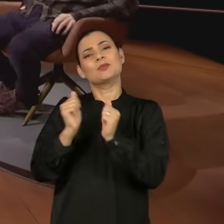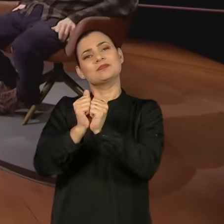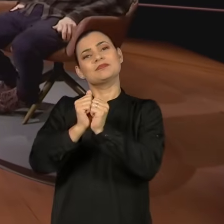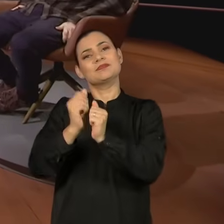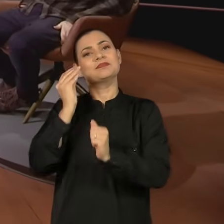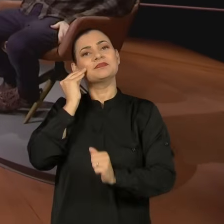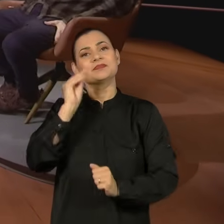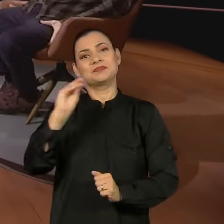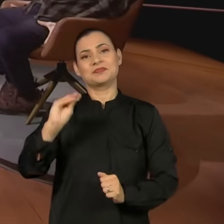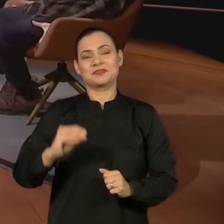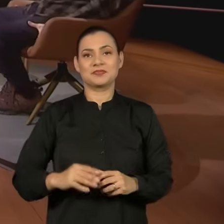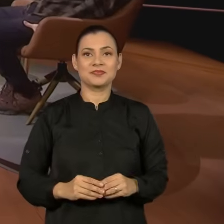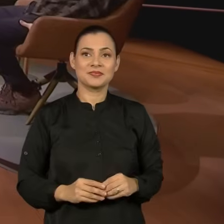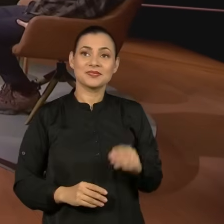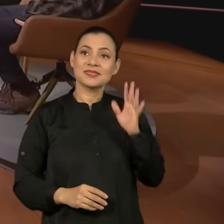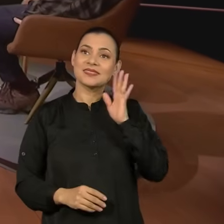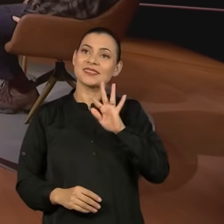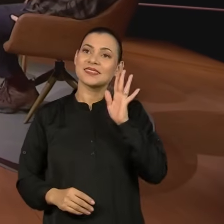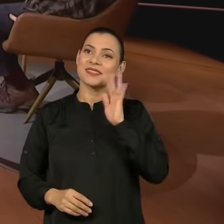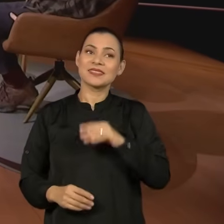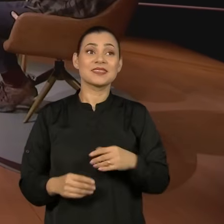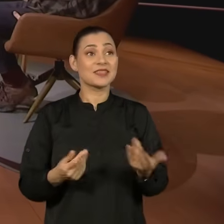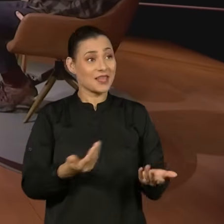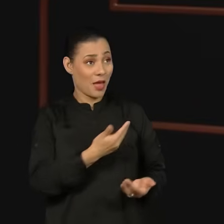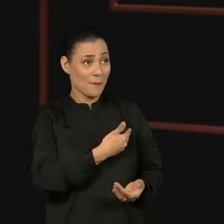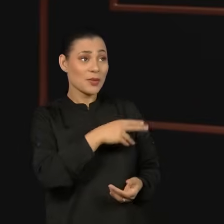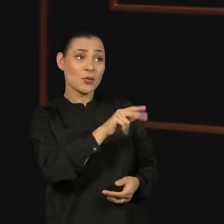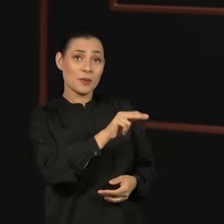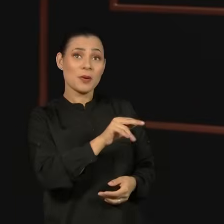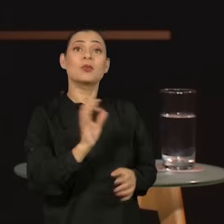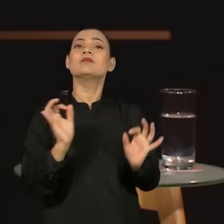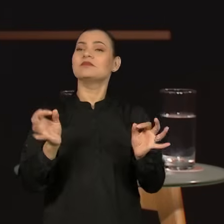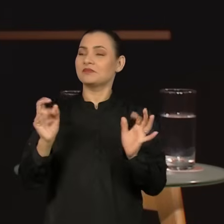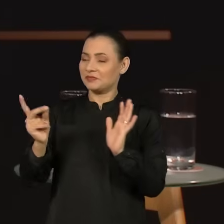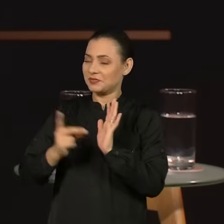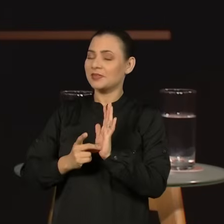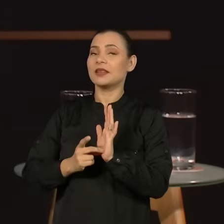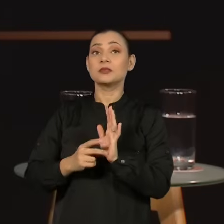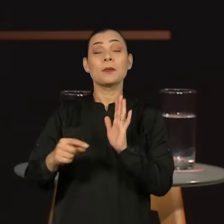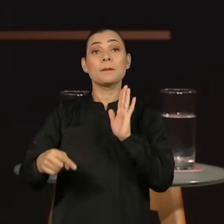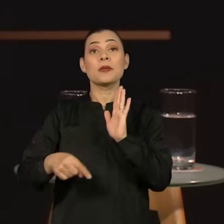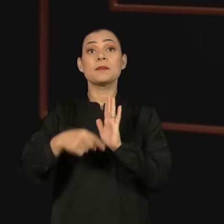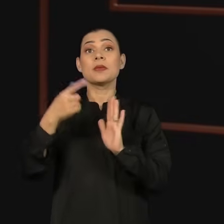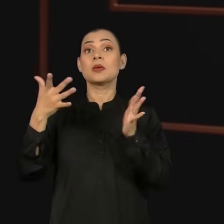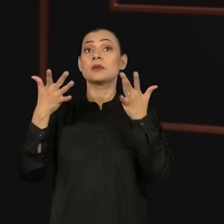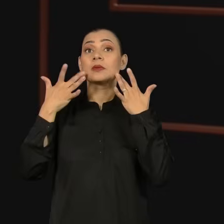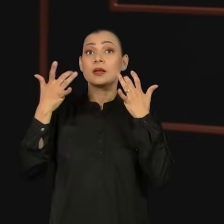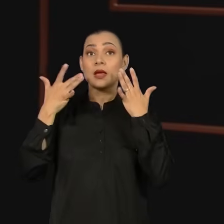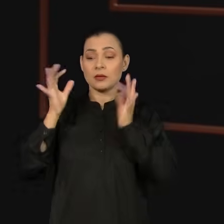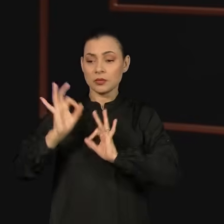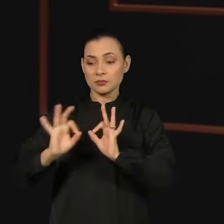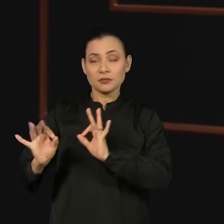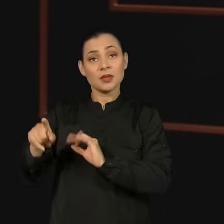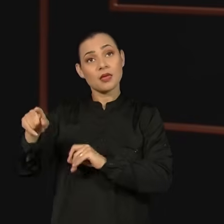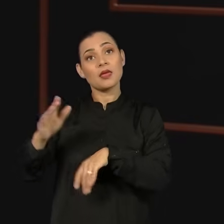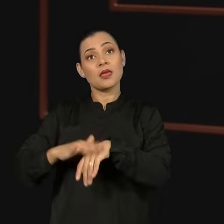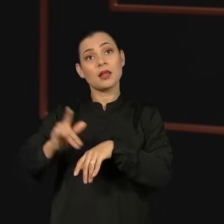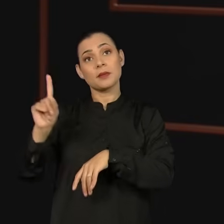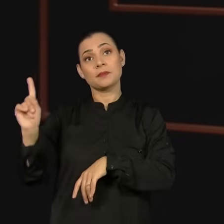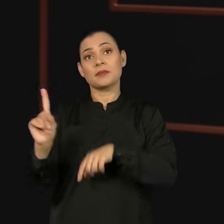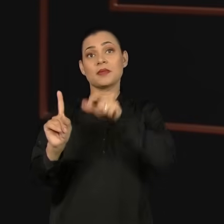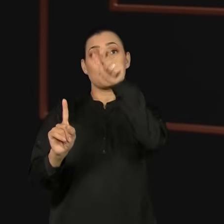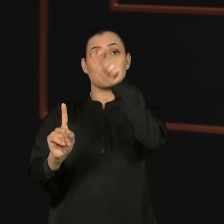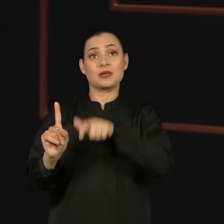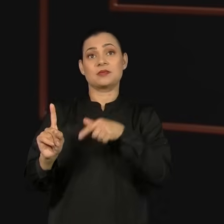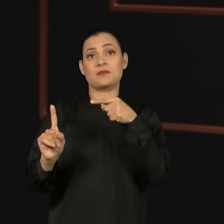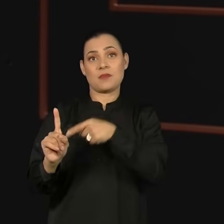Beijo. Que legal. Amigo e irmão, né? Amigo e irmão. Minha primeira peça que foi montada, ele fez o papel principal, que é do